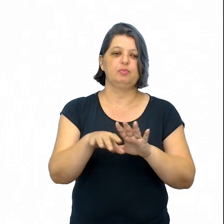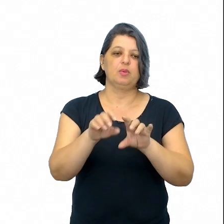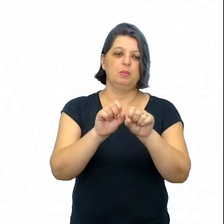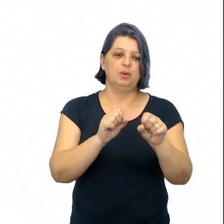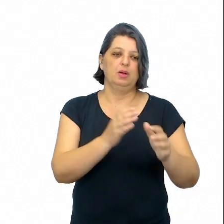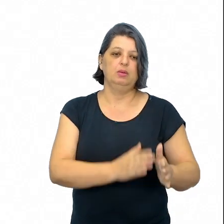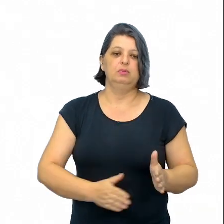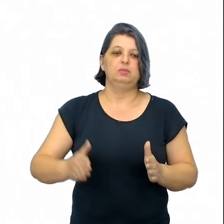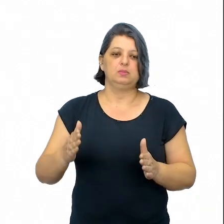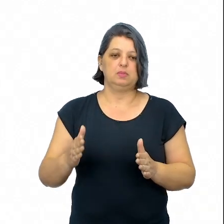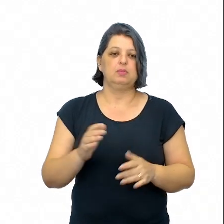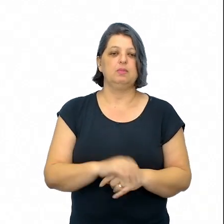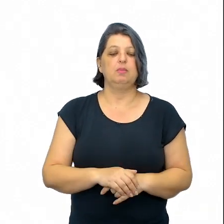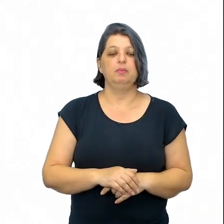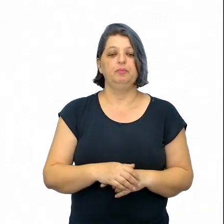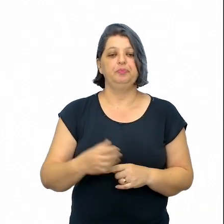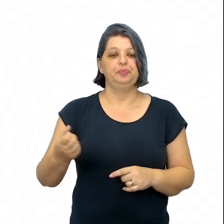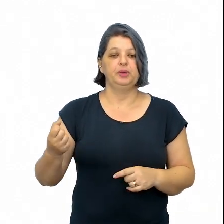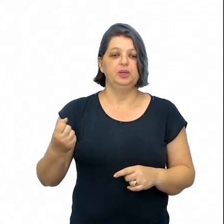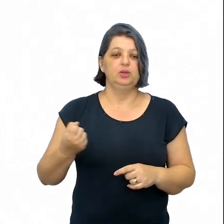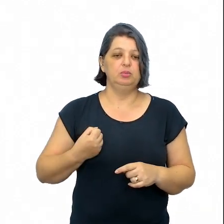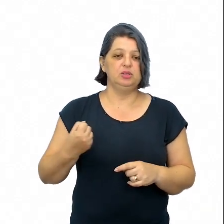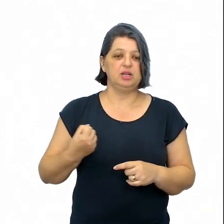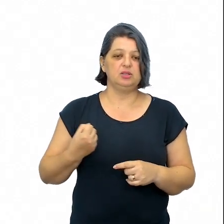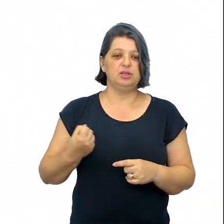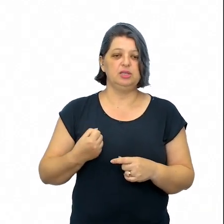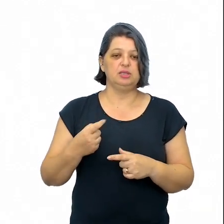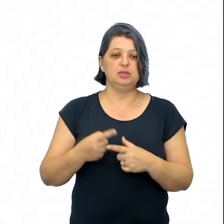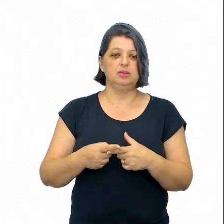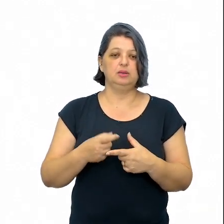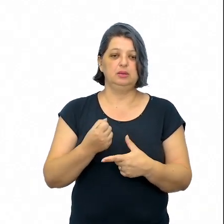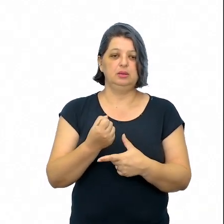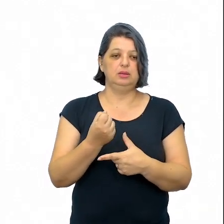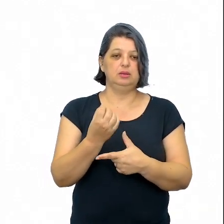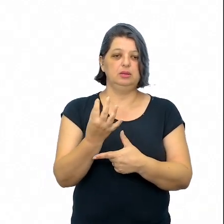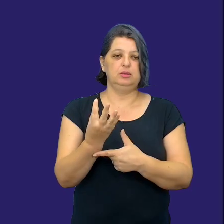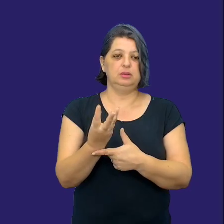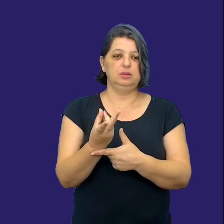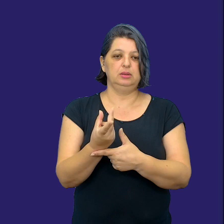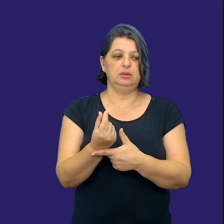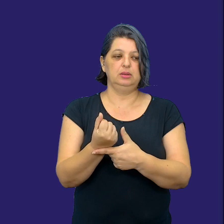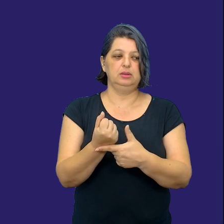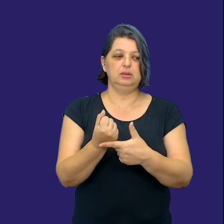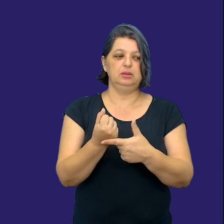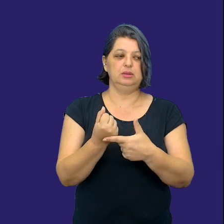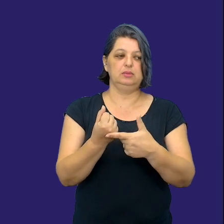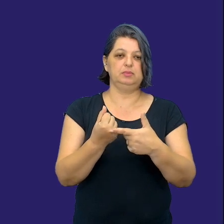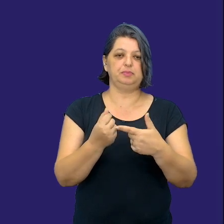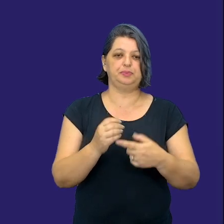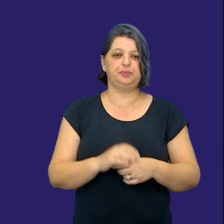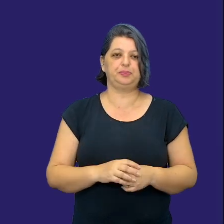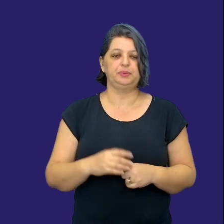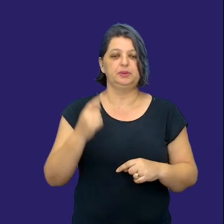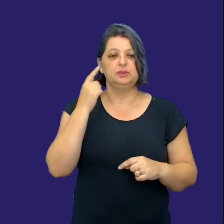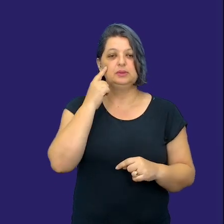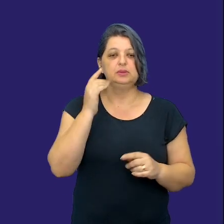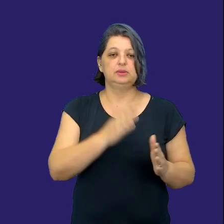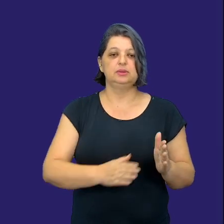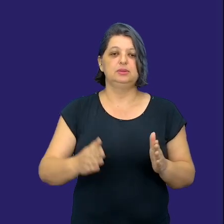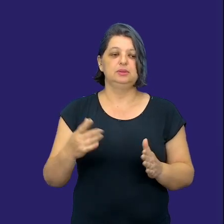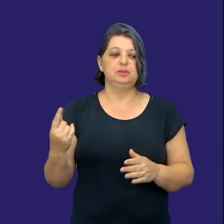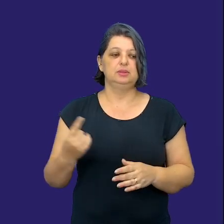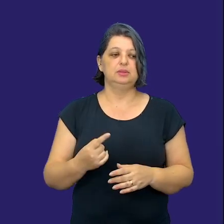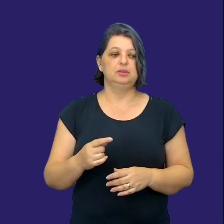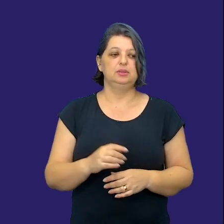etapa sobre os números racionais, relacionando com atividades da SA5. Bom, nesse primeiro momento